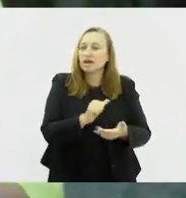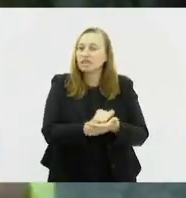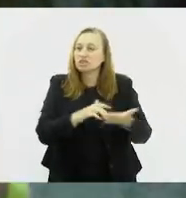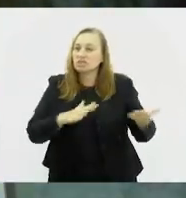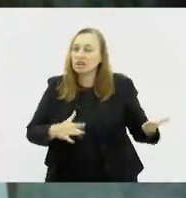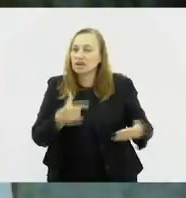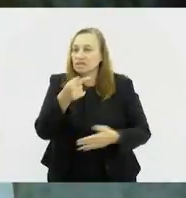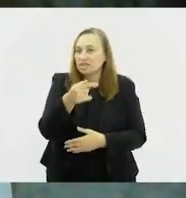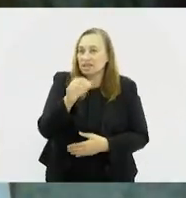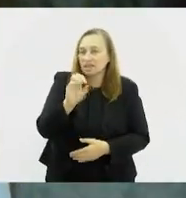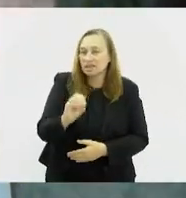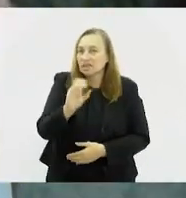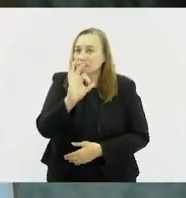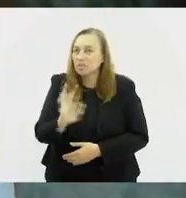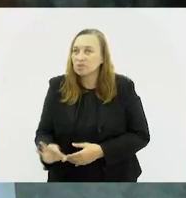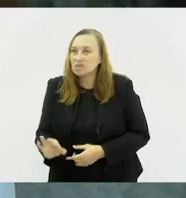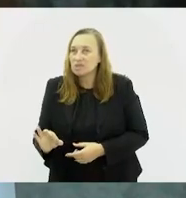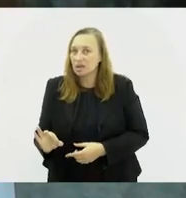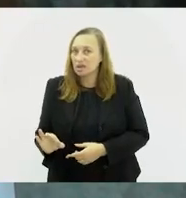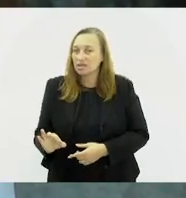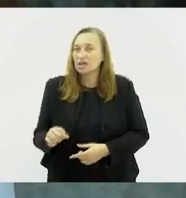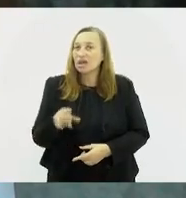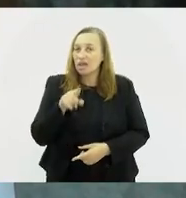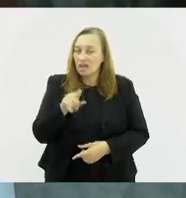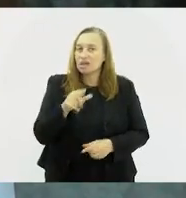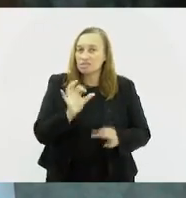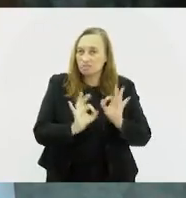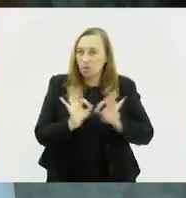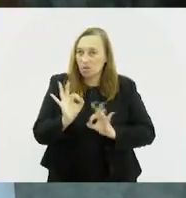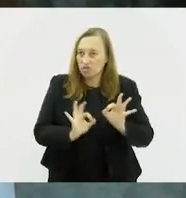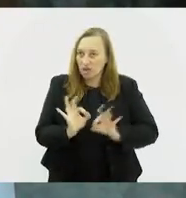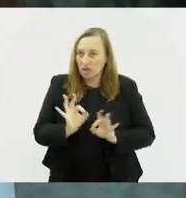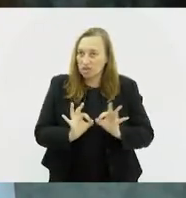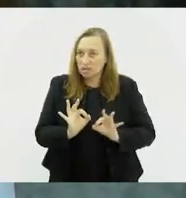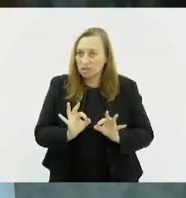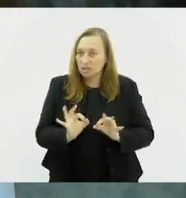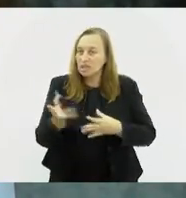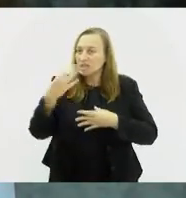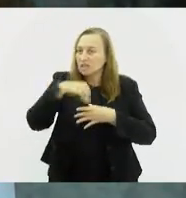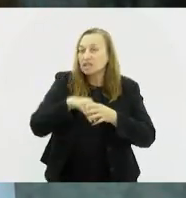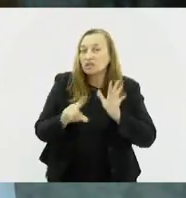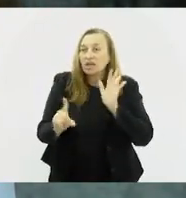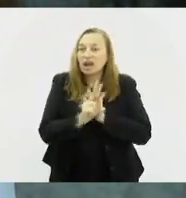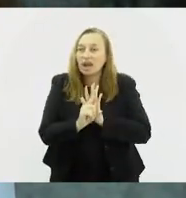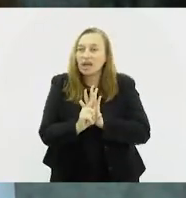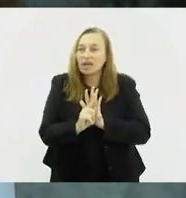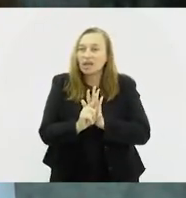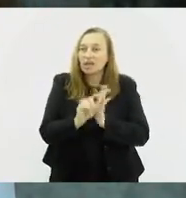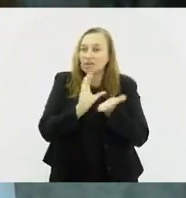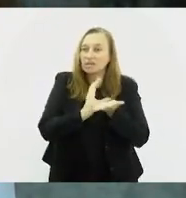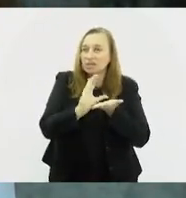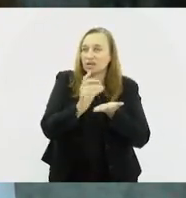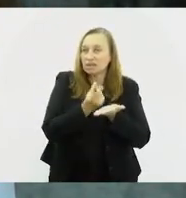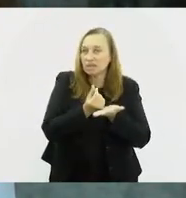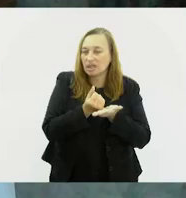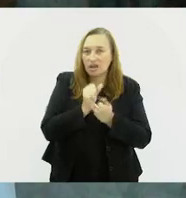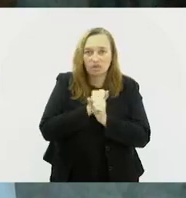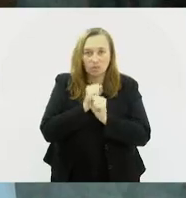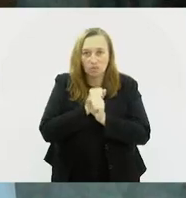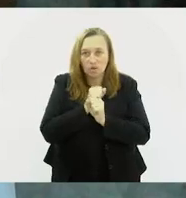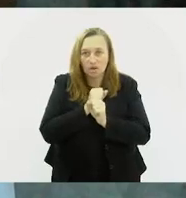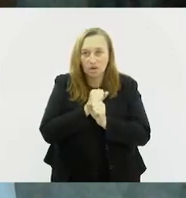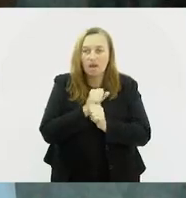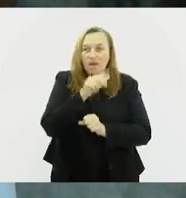70%, porque a melhor, esse projeto é um projeto que está dentro da nossa lei orçamentária anual, dentro do nosso